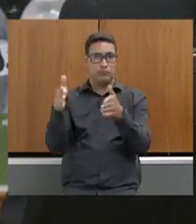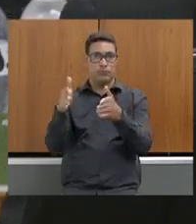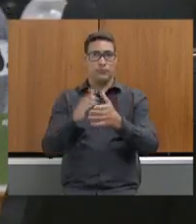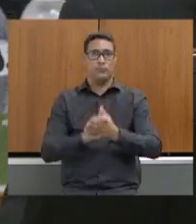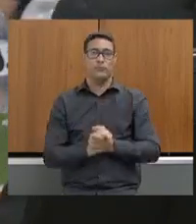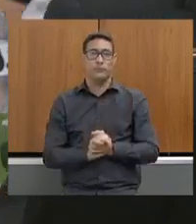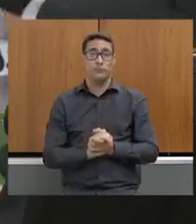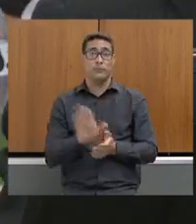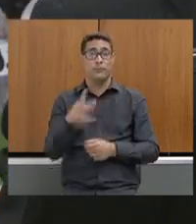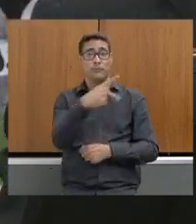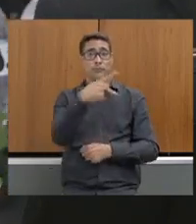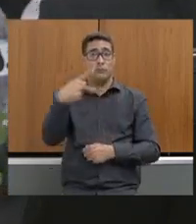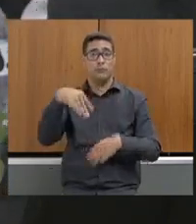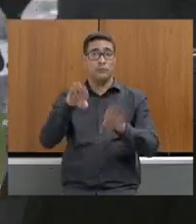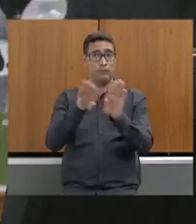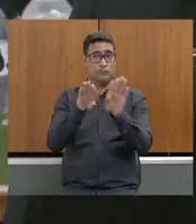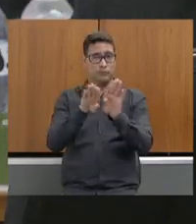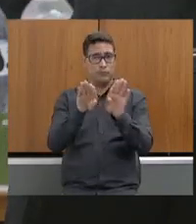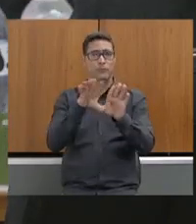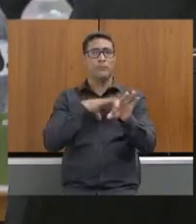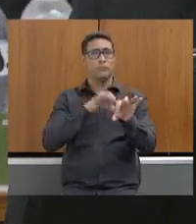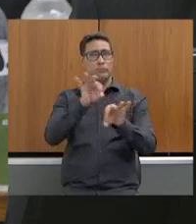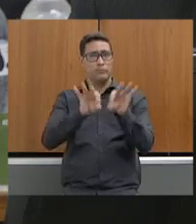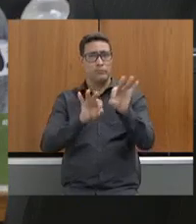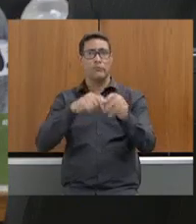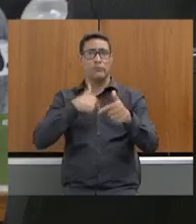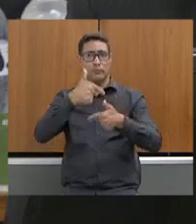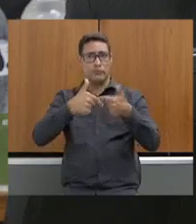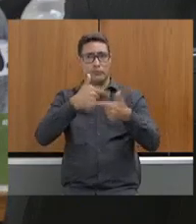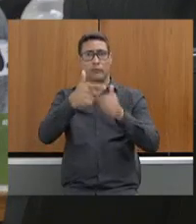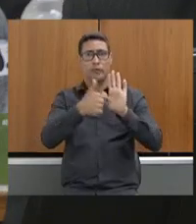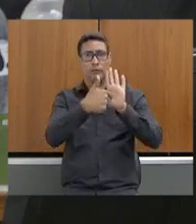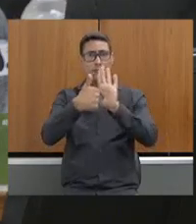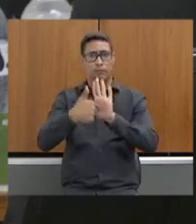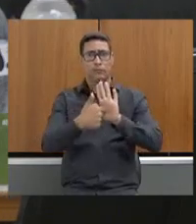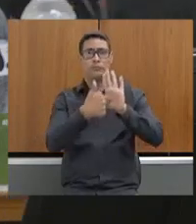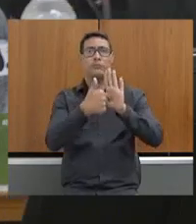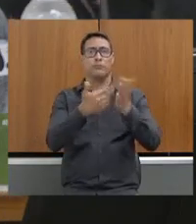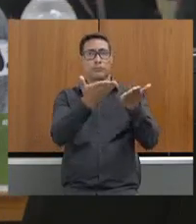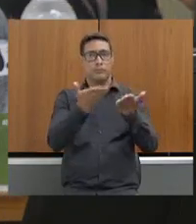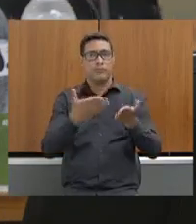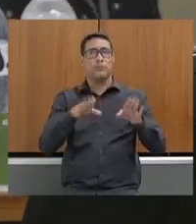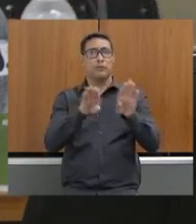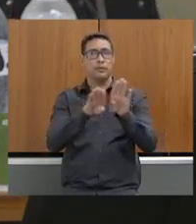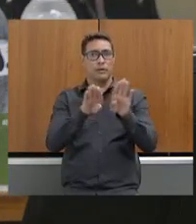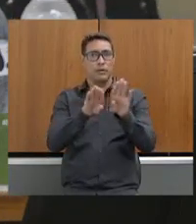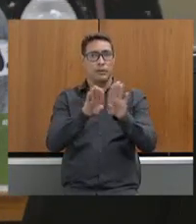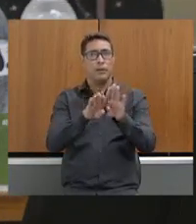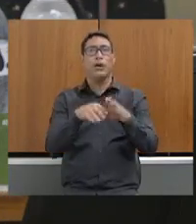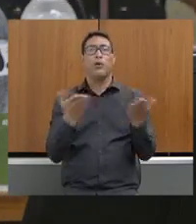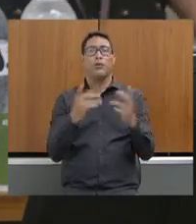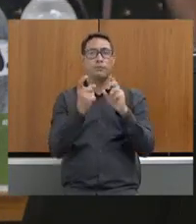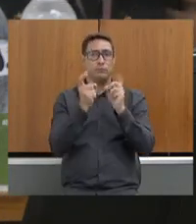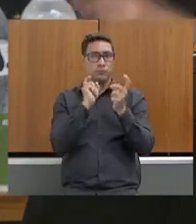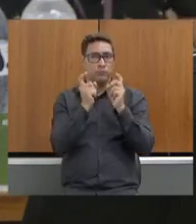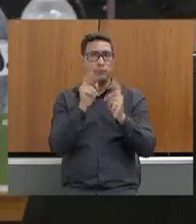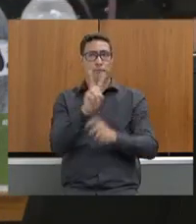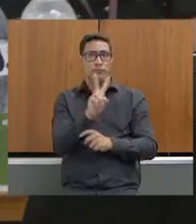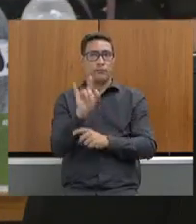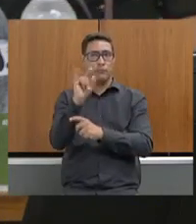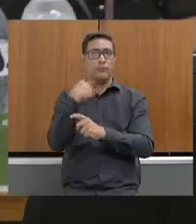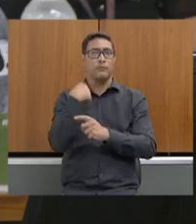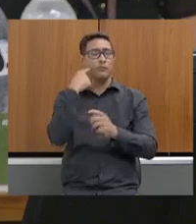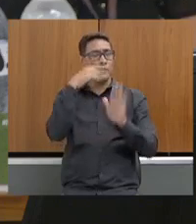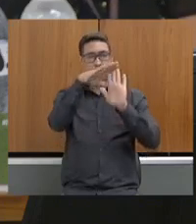A presidência, tendo em vista a organização dos trabalhos, comunica aos parlamentares e aos convidados que os atos desta reunião obedecerão as